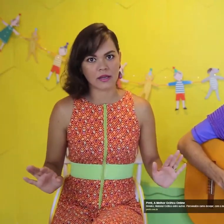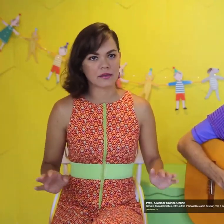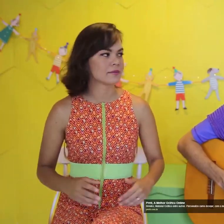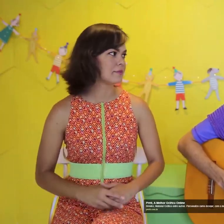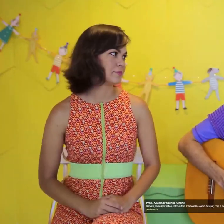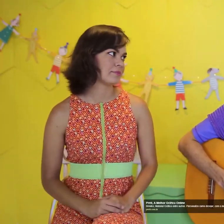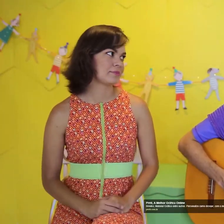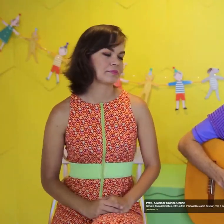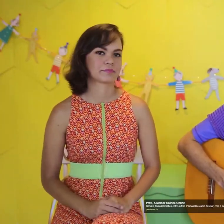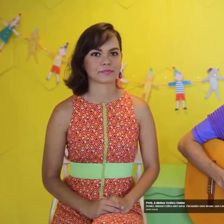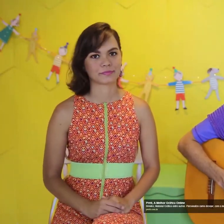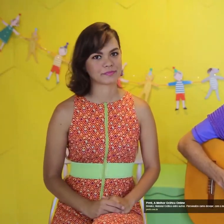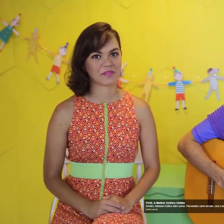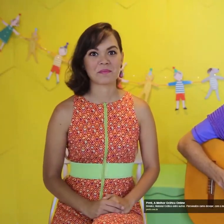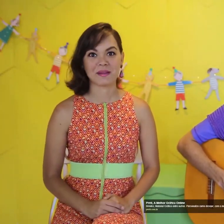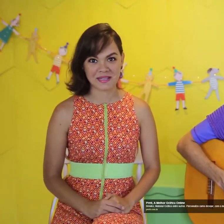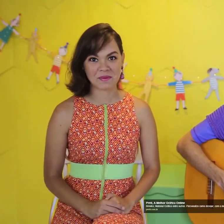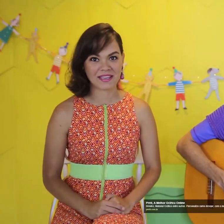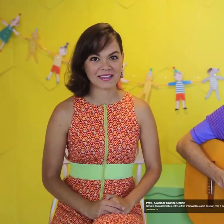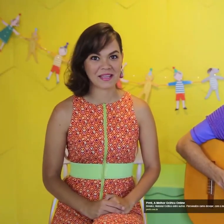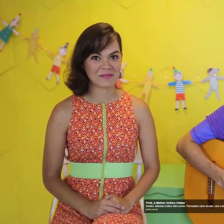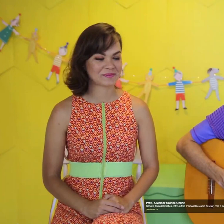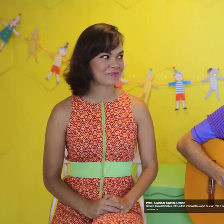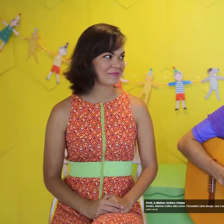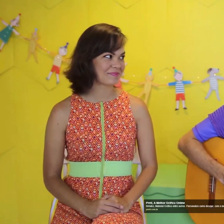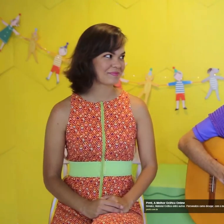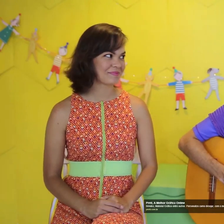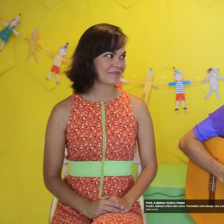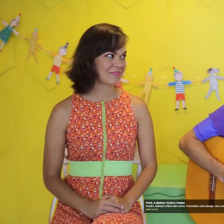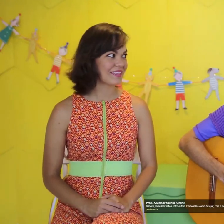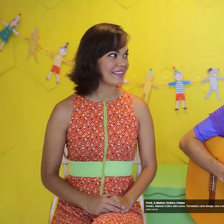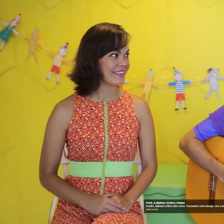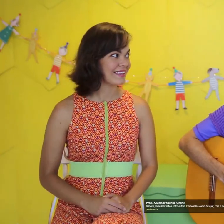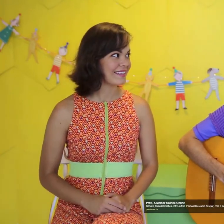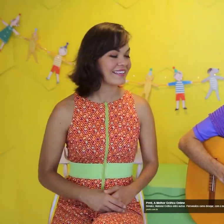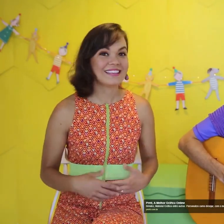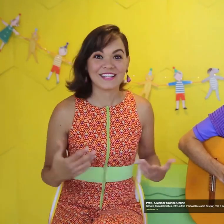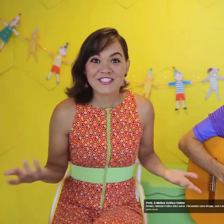não tem, né? Tem não, né? Mas sabe o que é que tem?